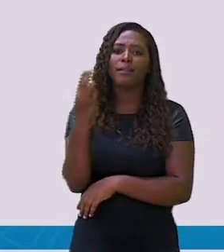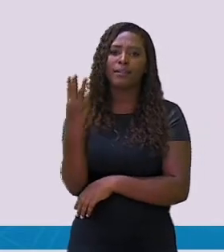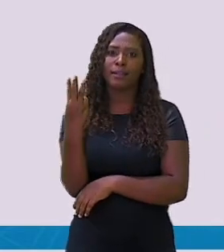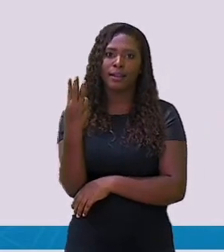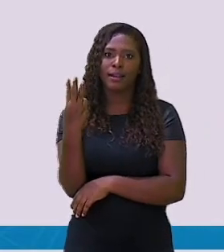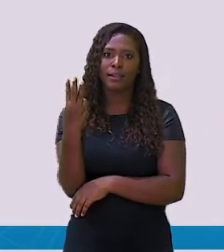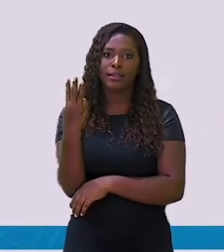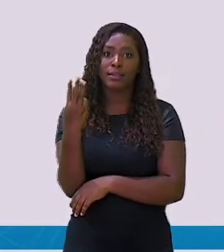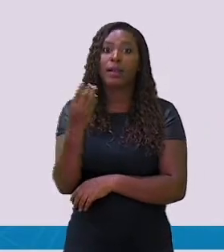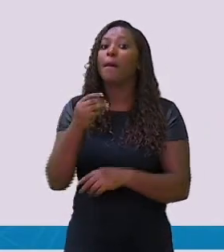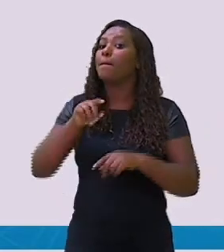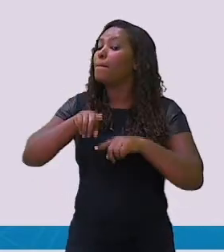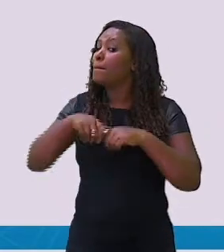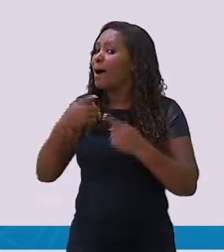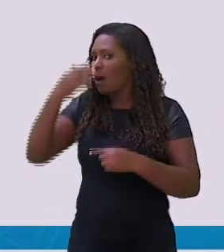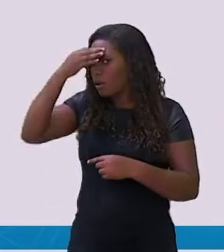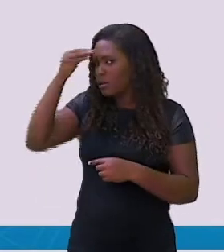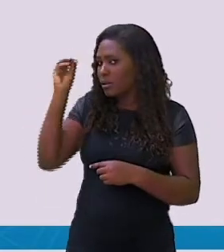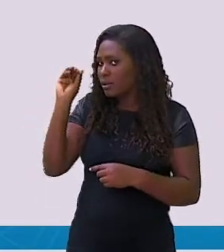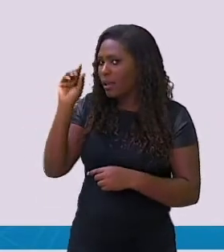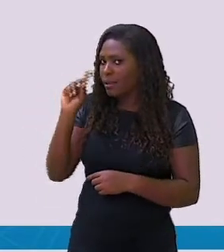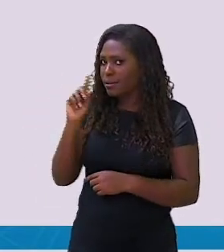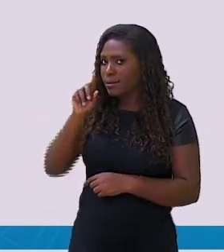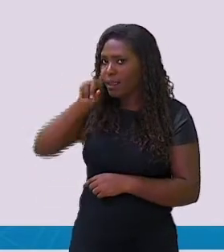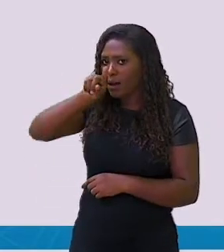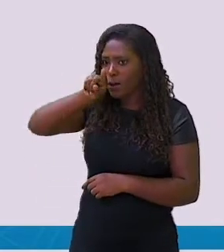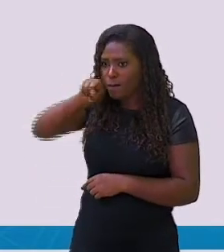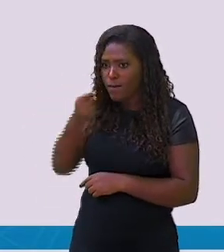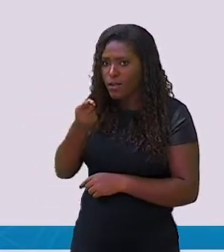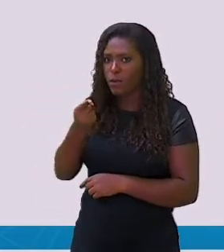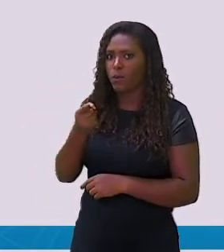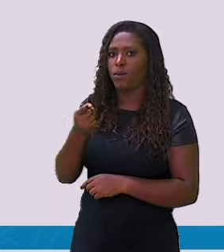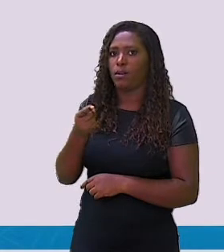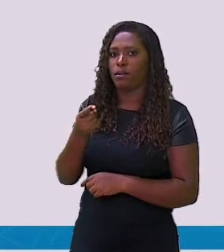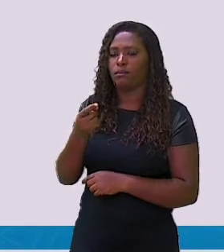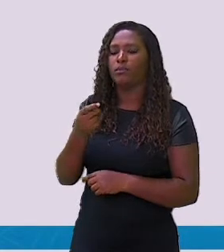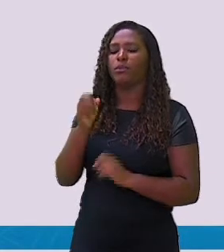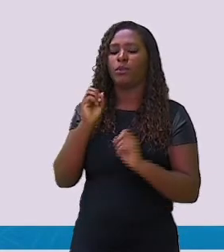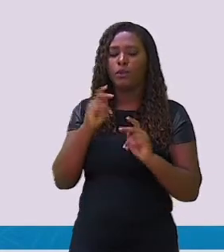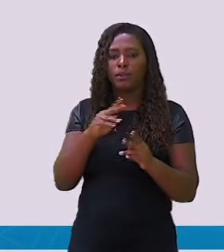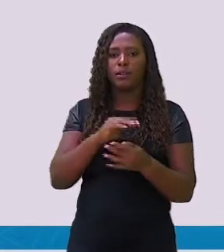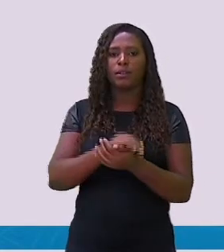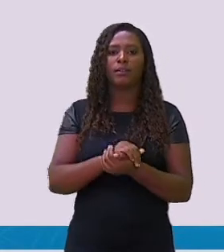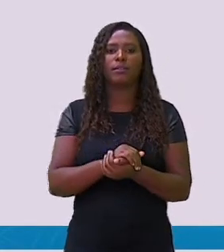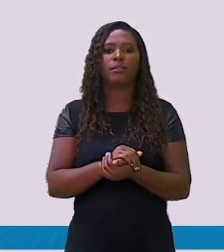4,1 embaixo de, Então qual que é o resultado -